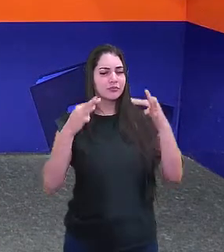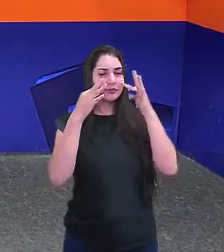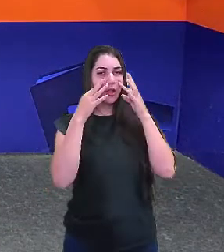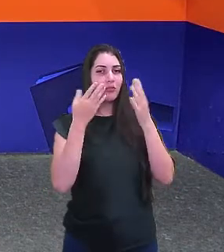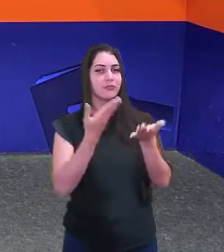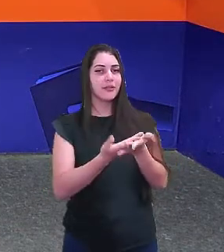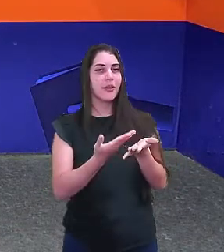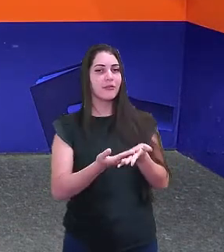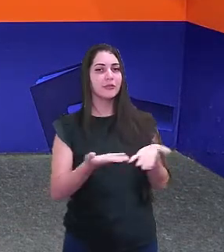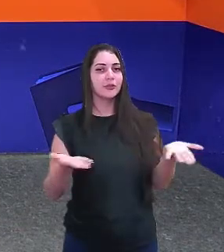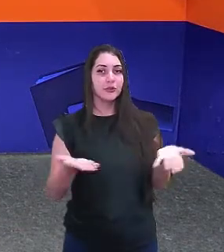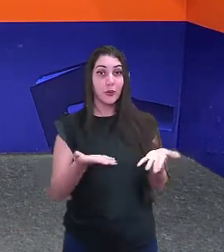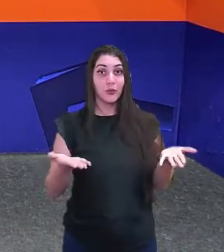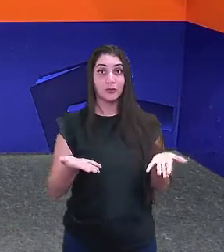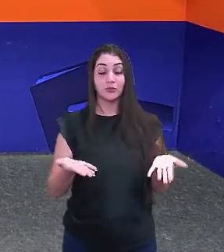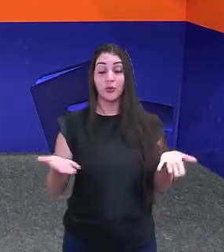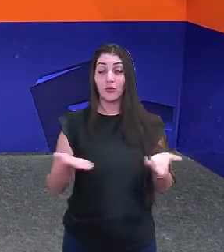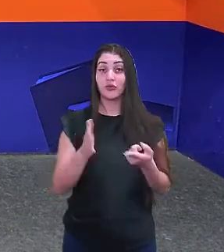hoje eu trago um tema de